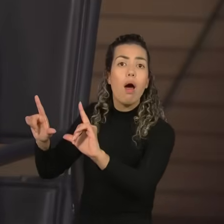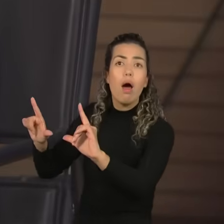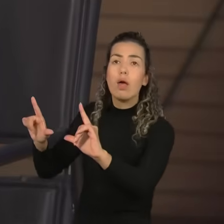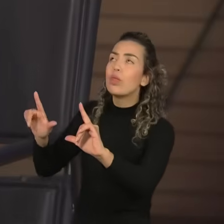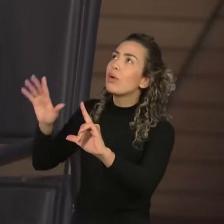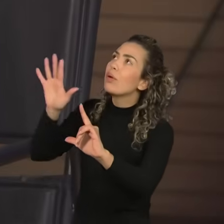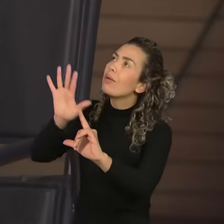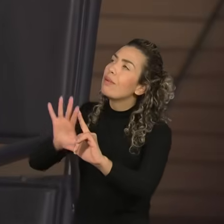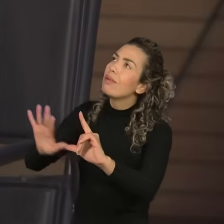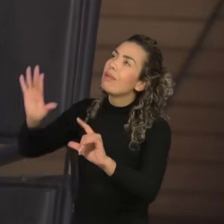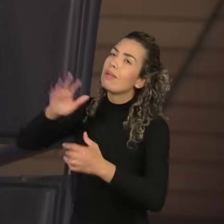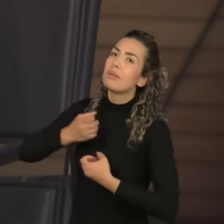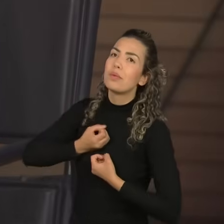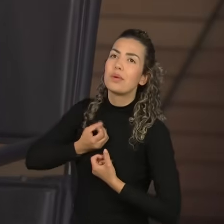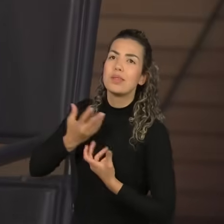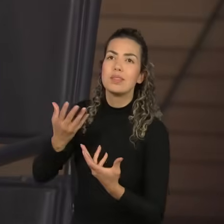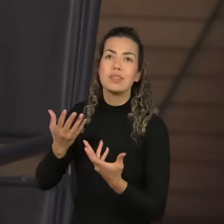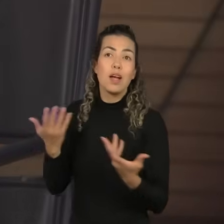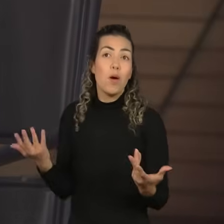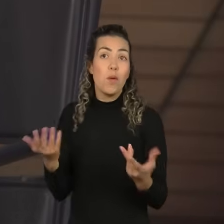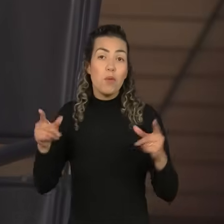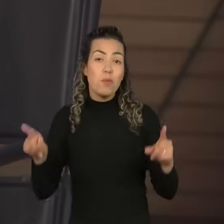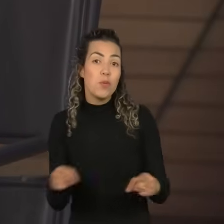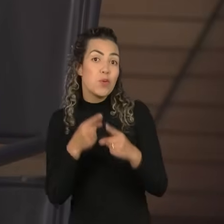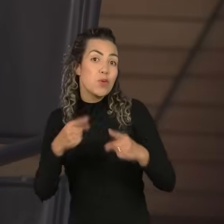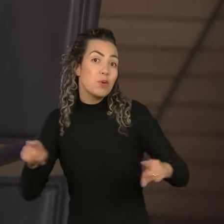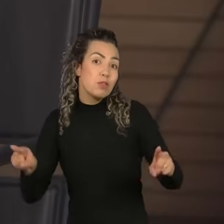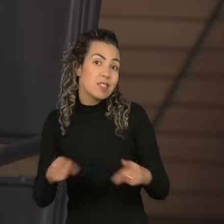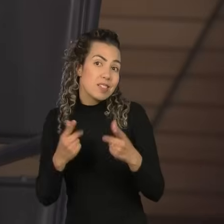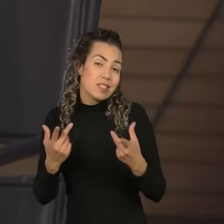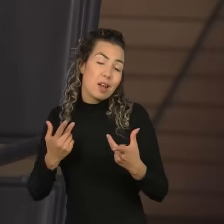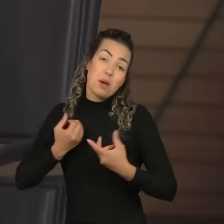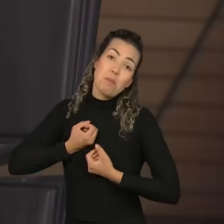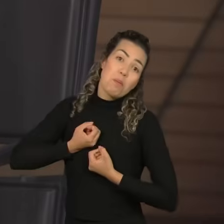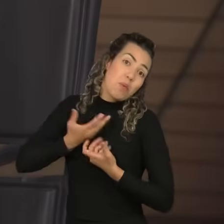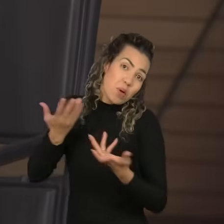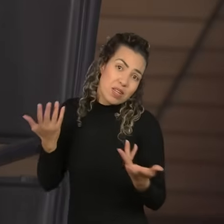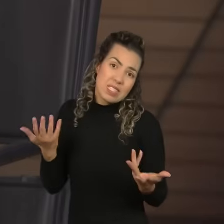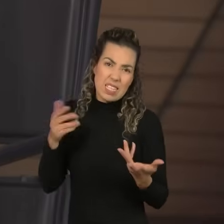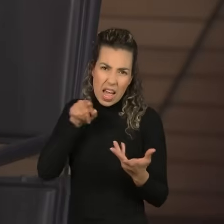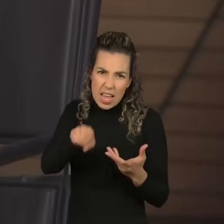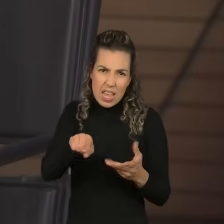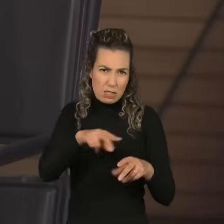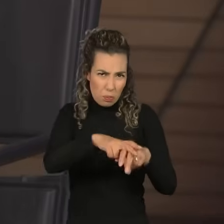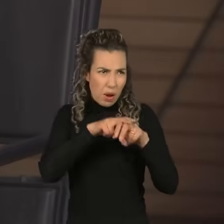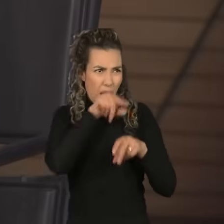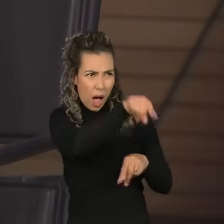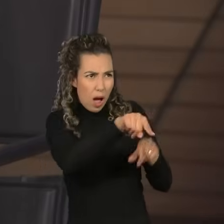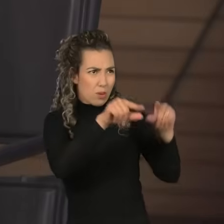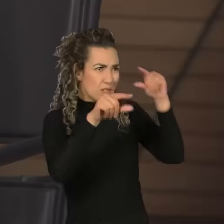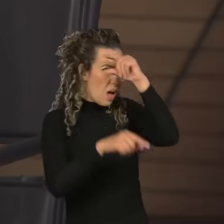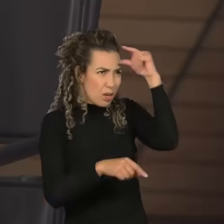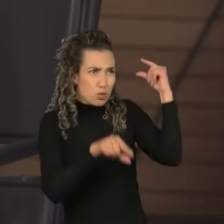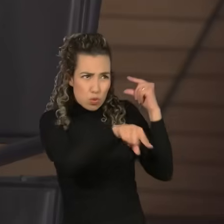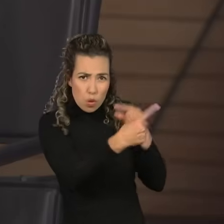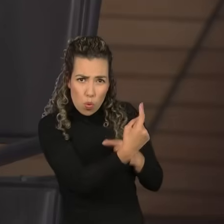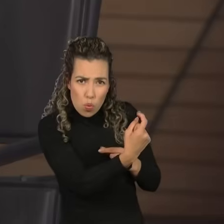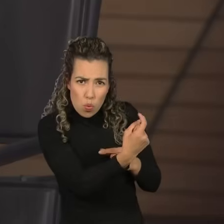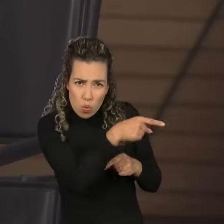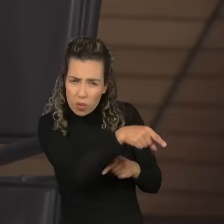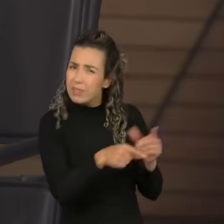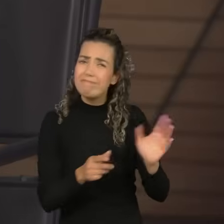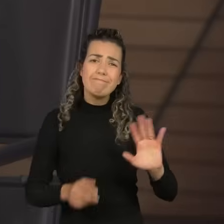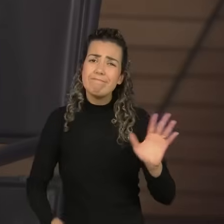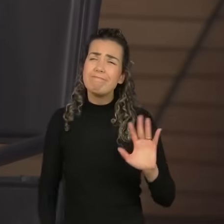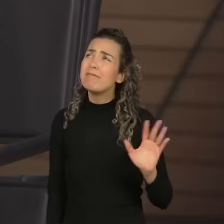canção popular, não é? Que é poesia. Então, acho que isso não é um problema só do Cazuza. Eu acho que até pelo contrário.